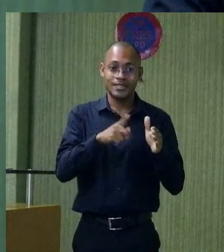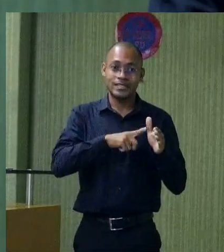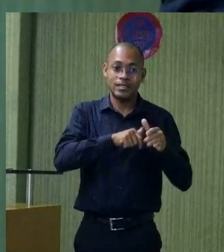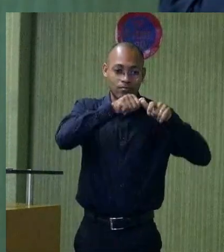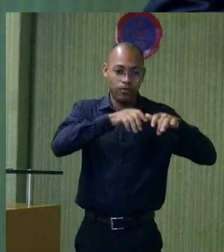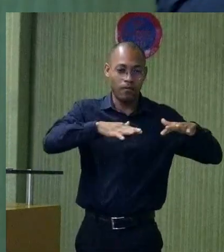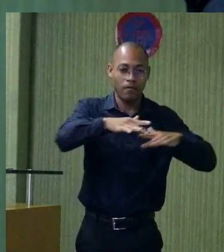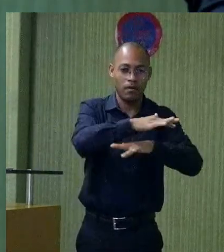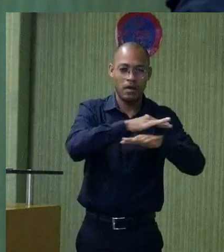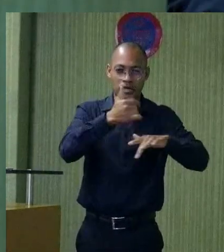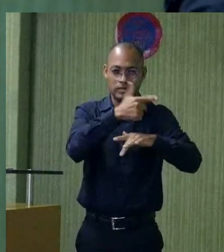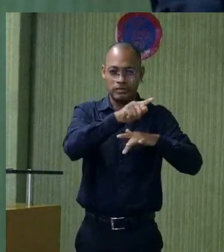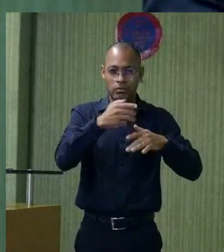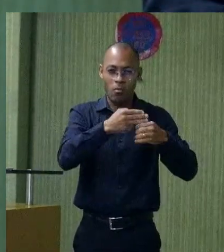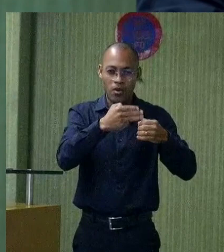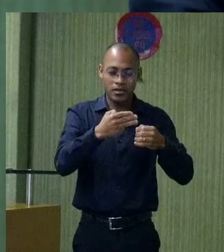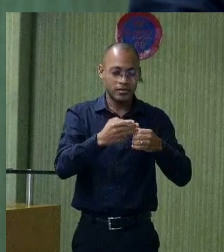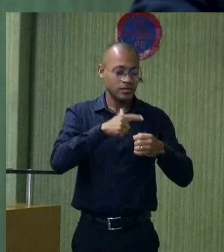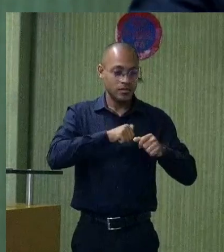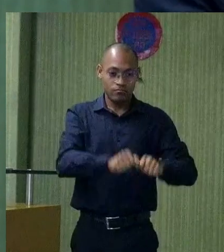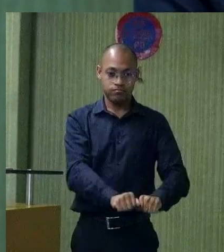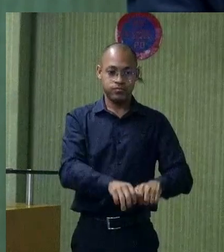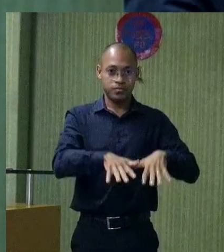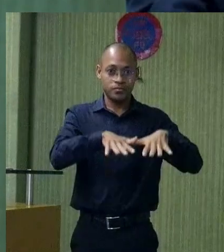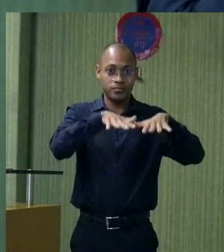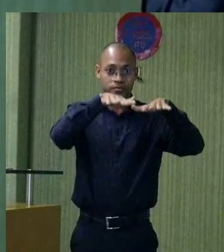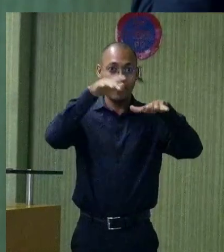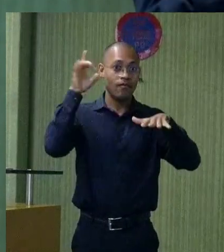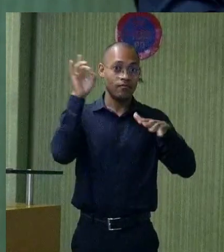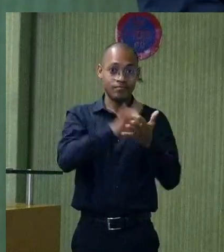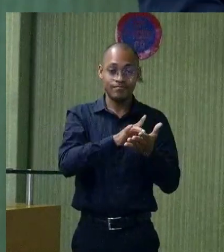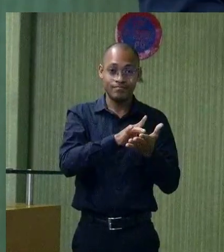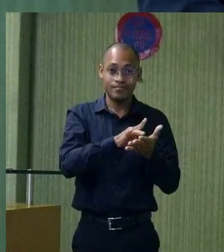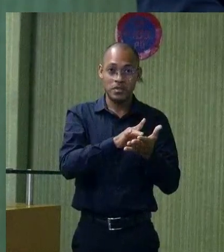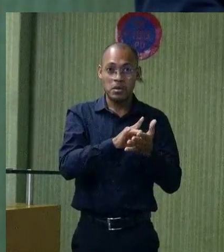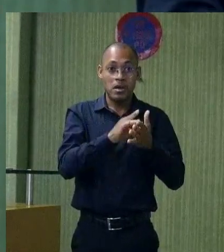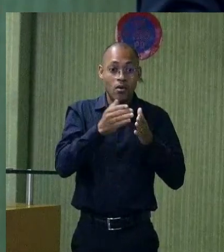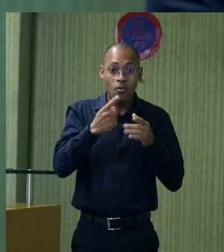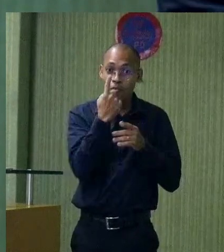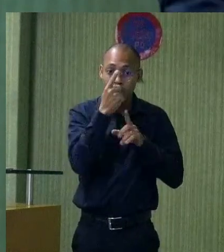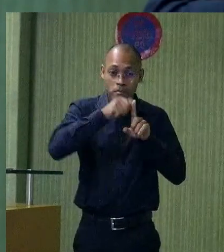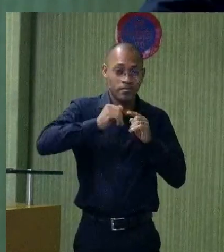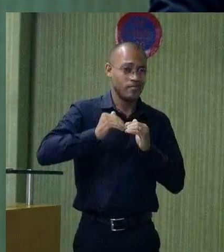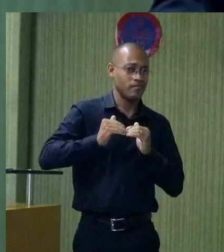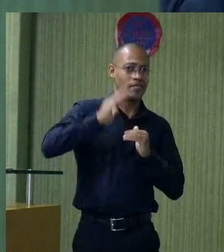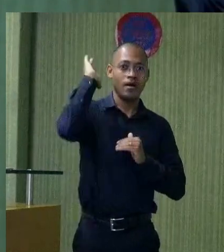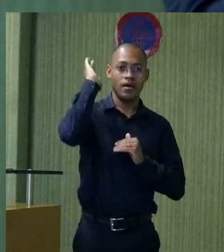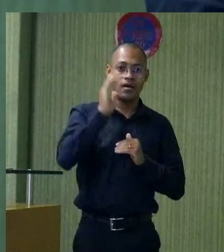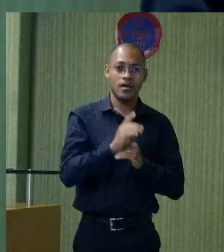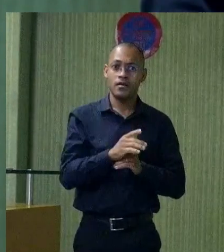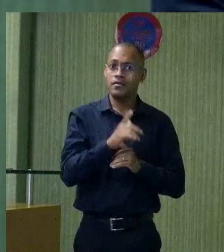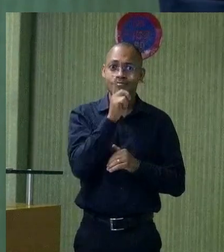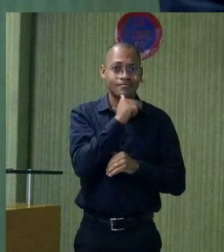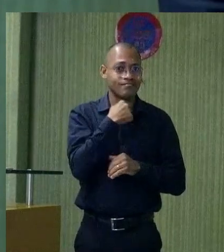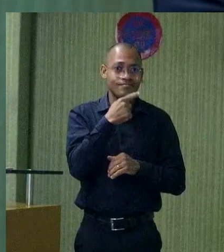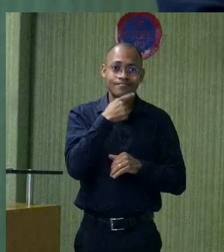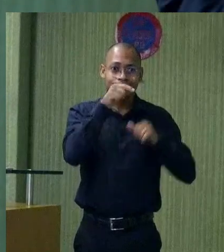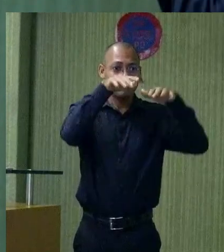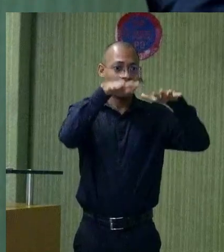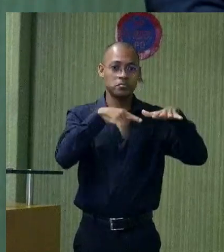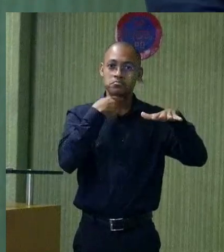aqueles que realmente tiveram inundações por mais de um mês né E a água não